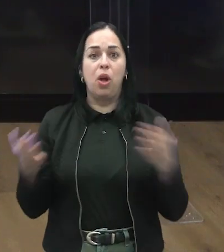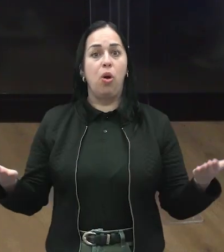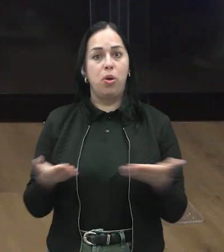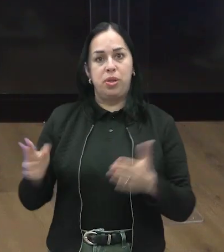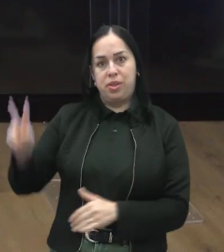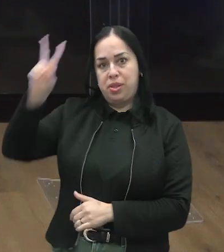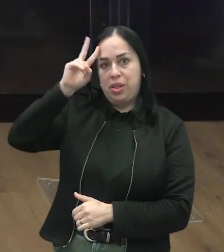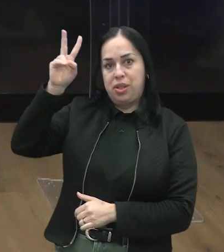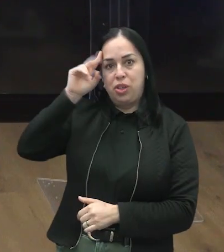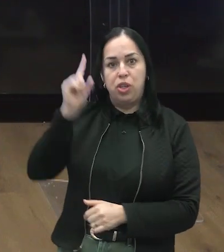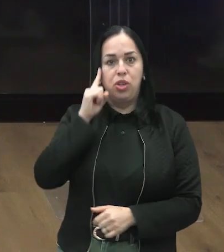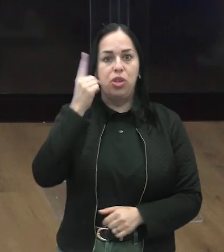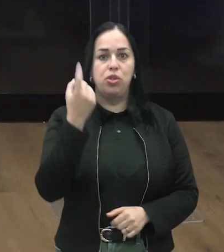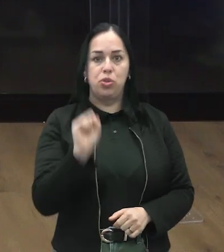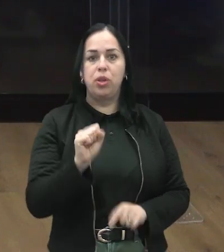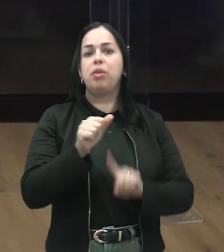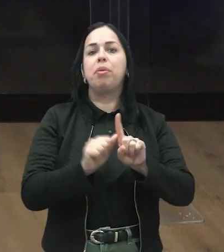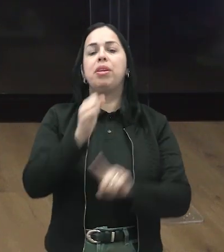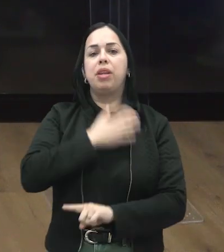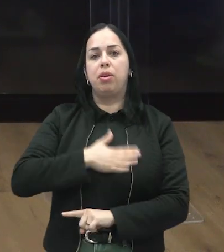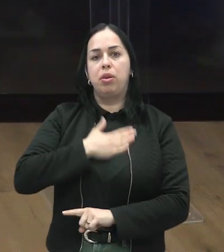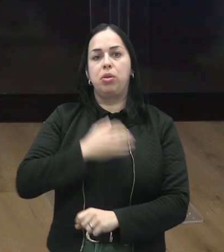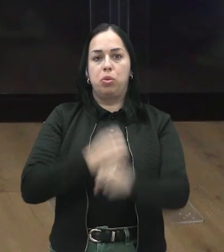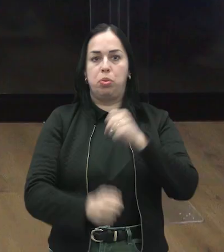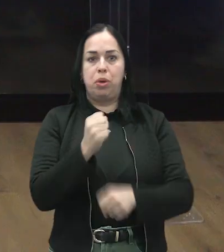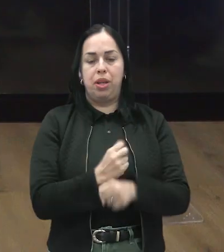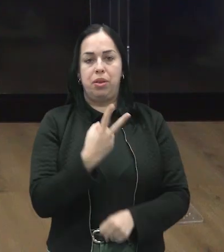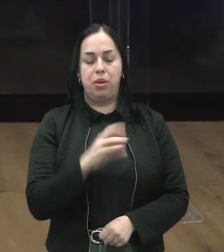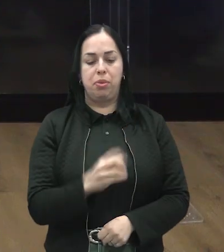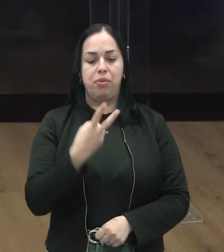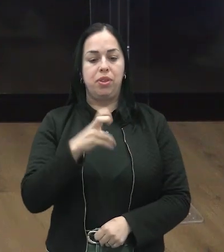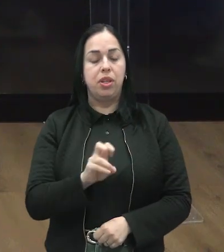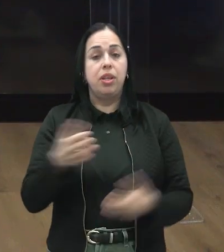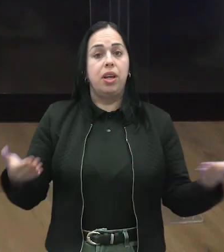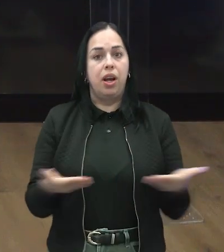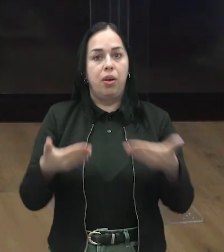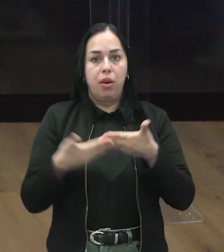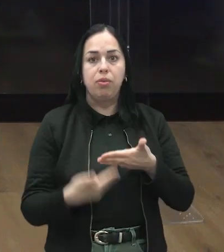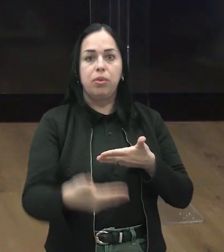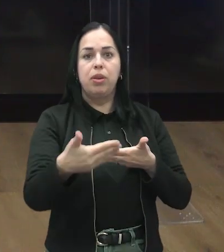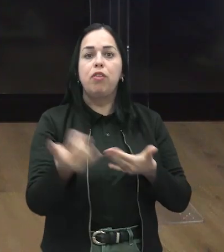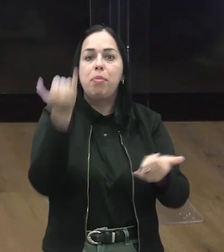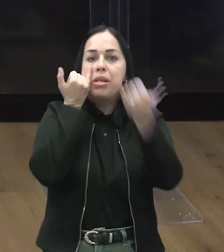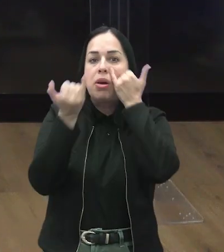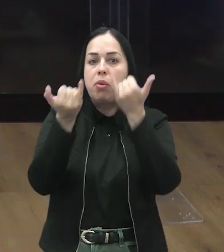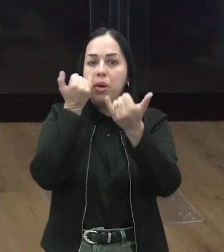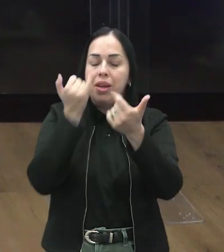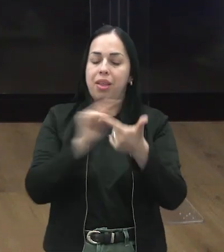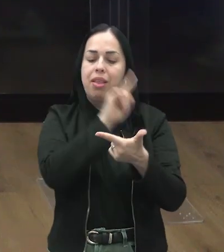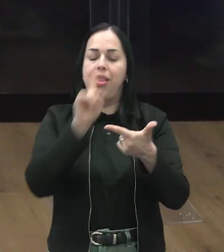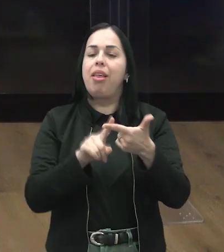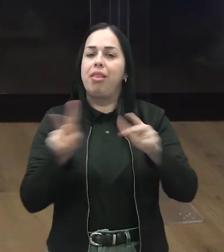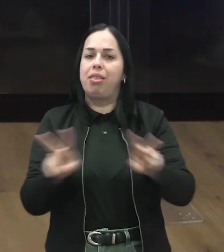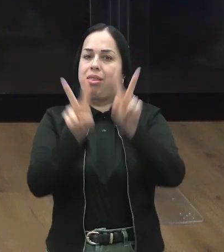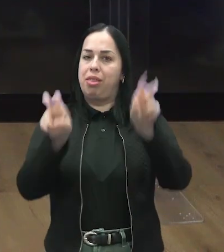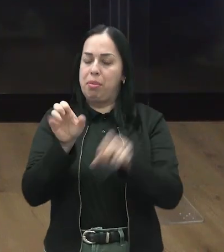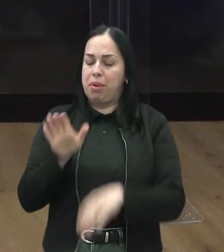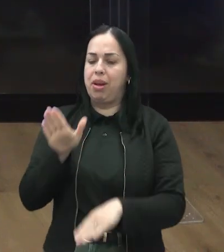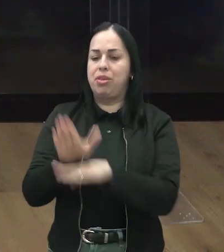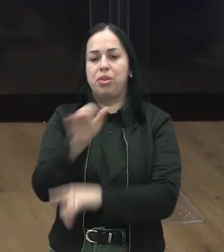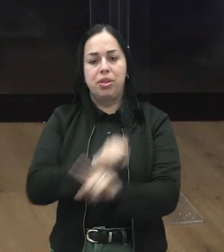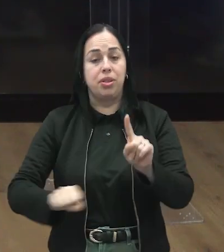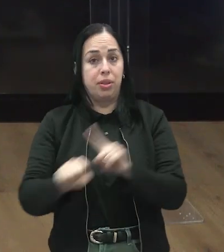Hoje, segunda-feira, dia 18 de agosto de 2025, e a partir de agora, seguimos juntos com informação e prestação